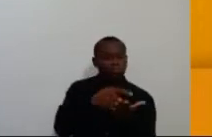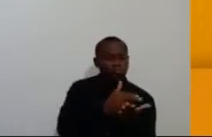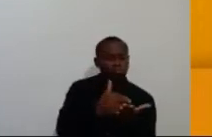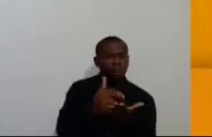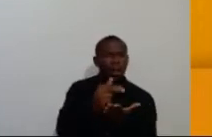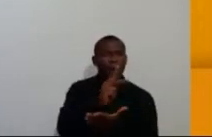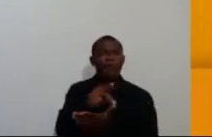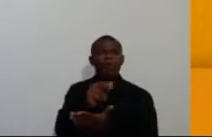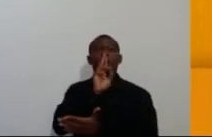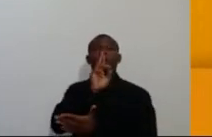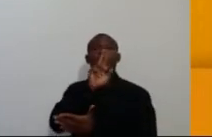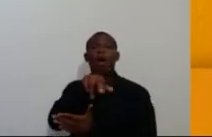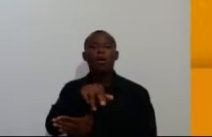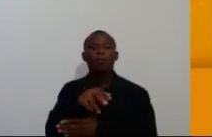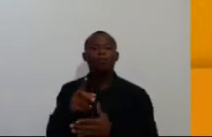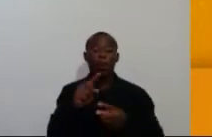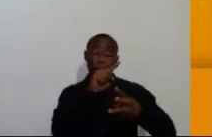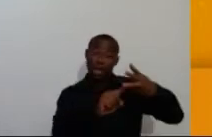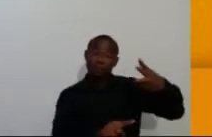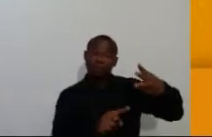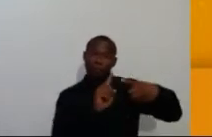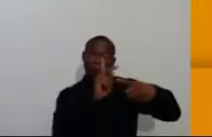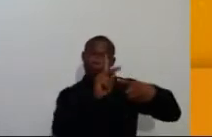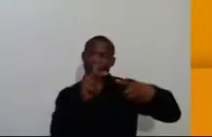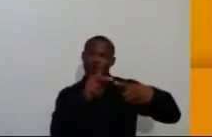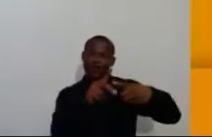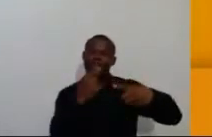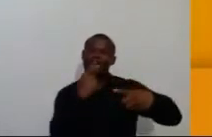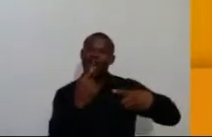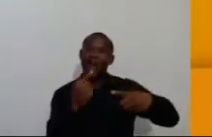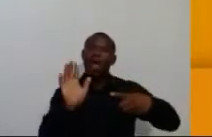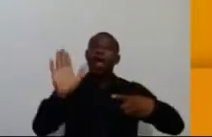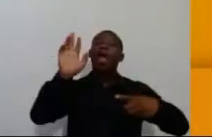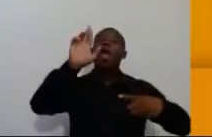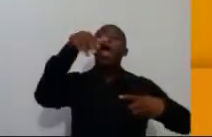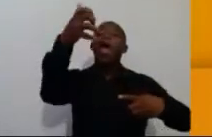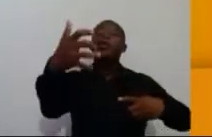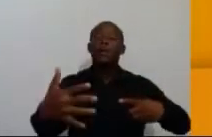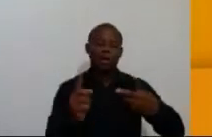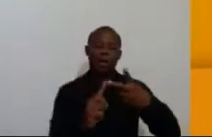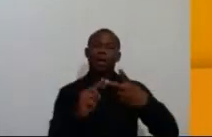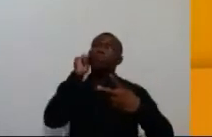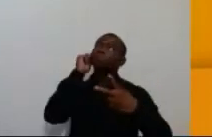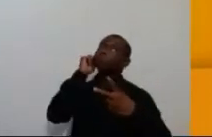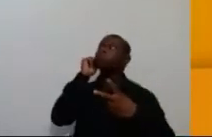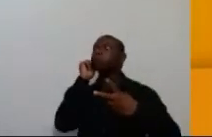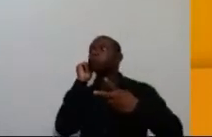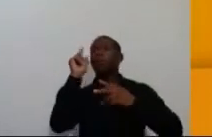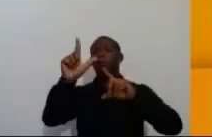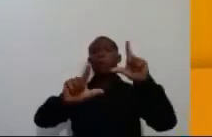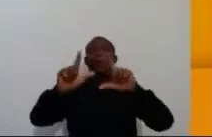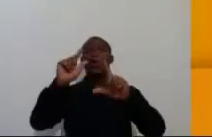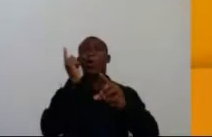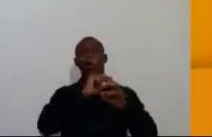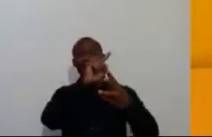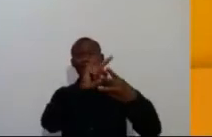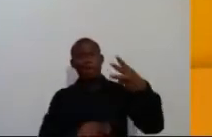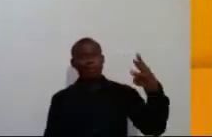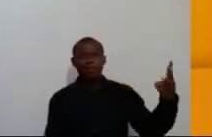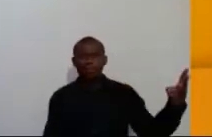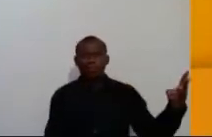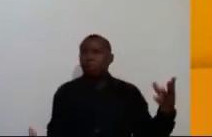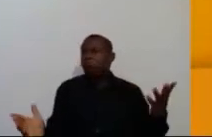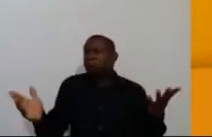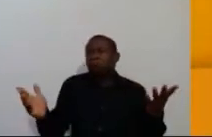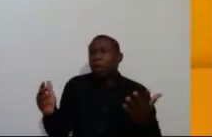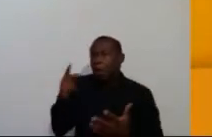Ele estava prestando atenção na professora e desenhando ao mesmo tempo. E ouvindo a TV e interage com o YouTube, que às vezes ele assiste e interage com alguém na TV ao